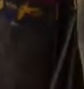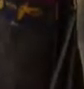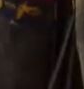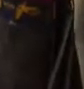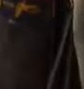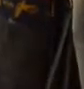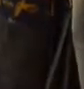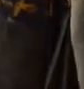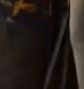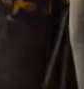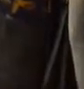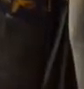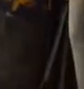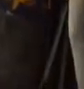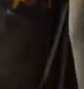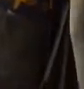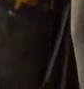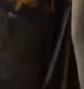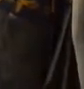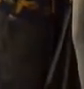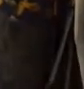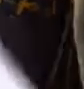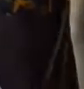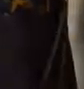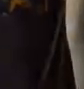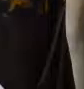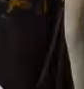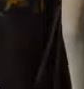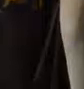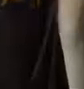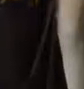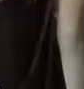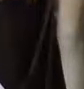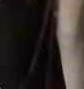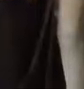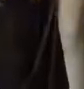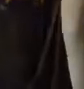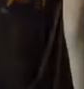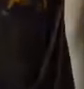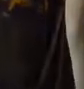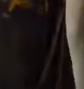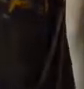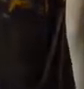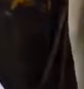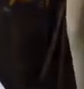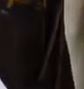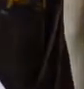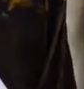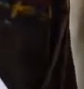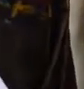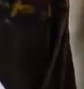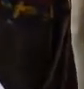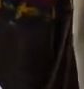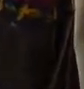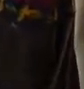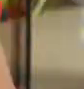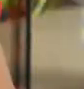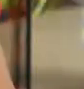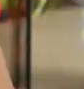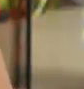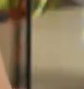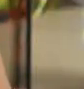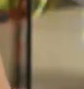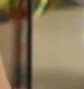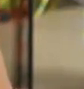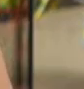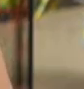E é porque, na verdade, a senhora paga esses impostos e não vê resultado, né? Verdade, não tem saneamento básico. A minha rua pelo menos não tem. E a